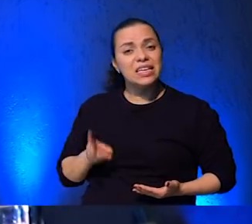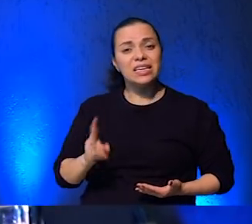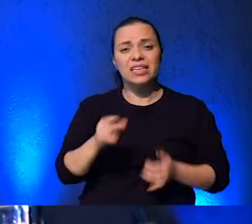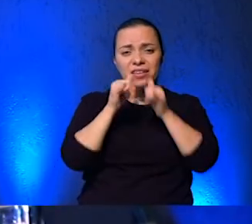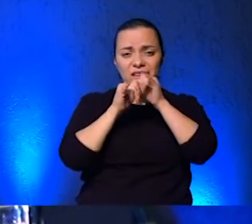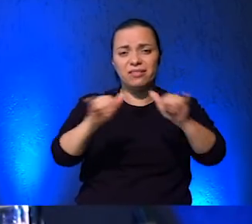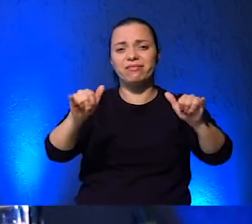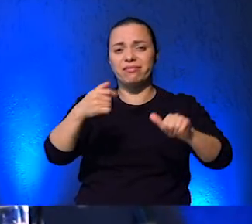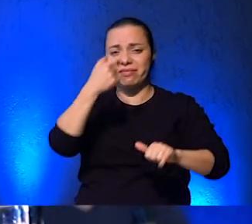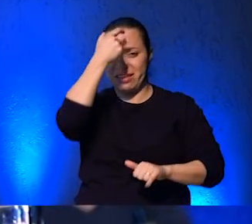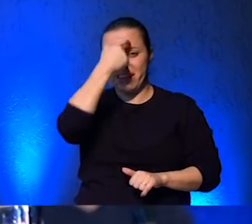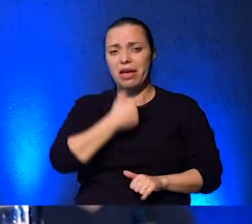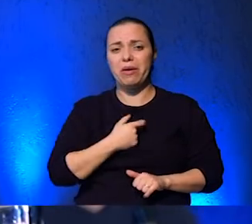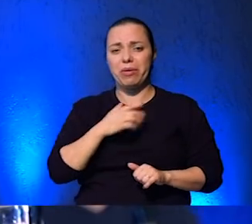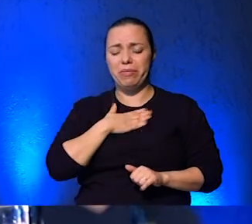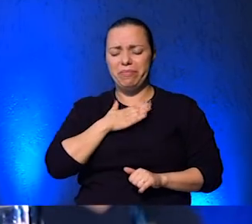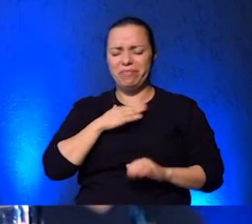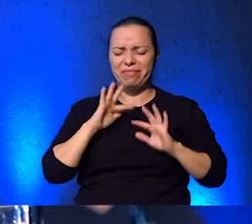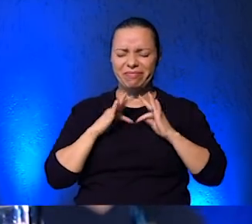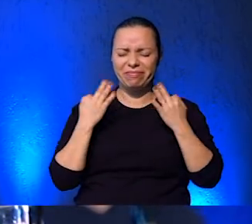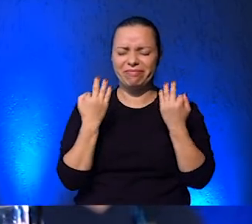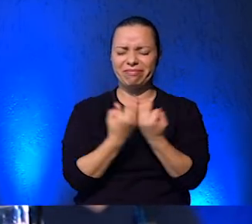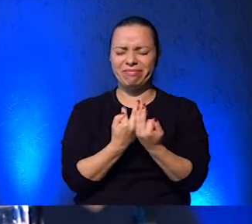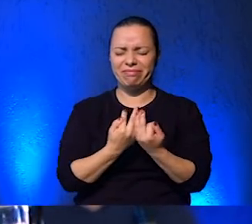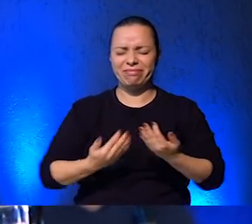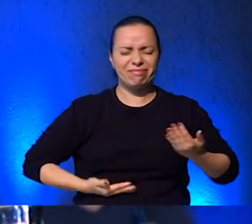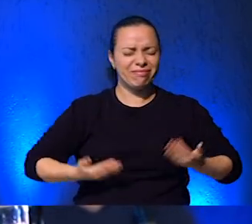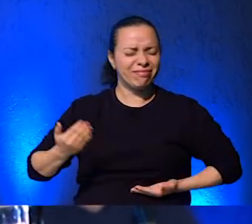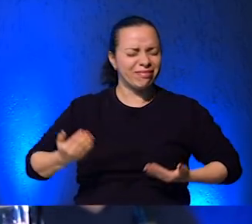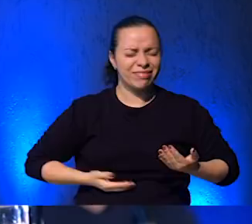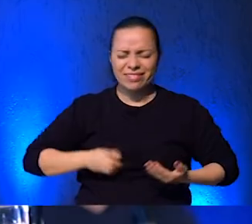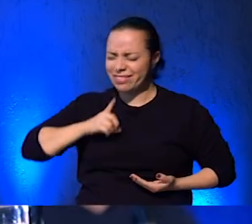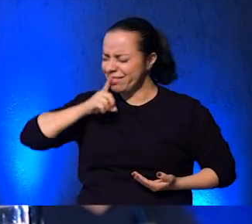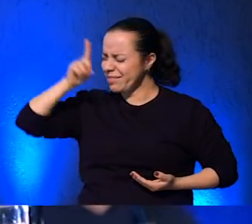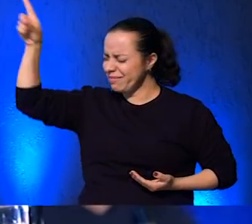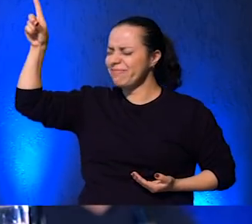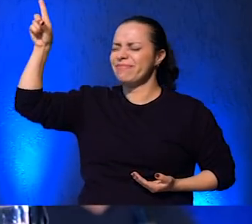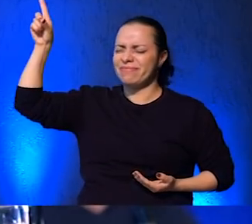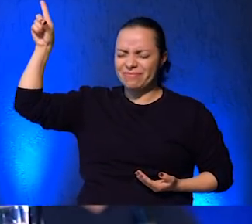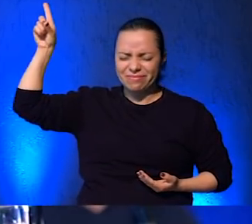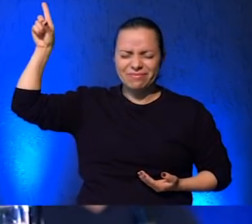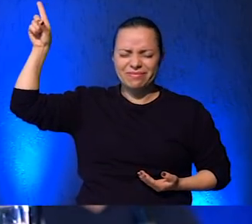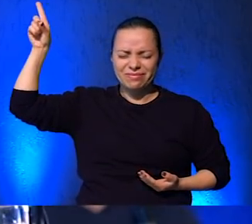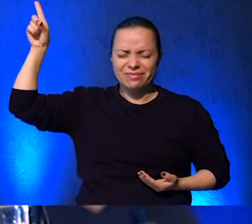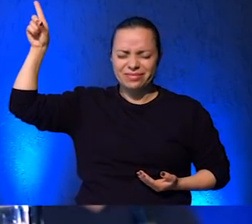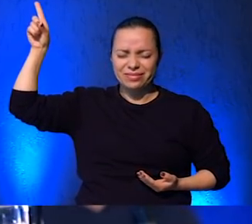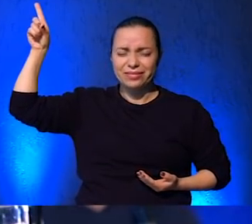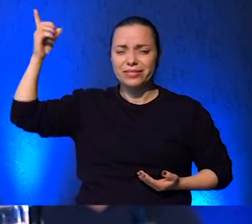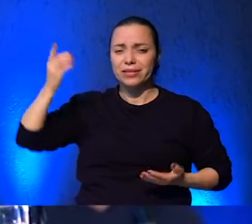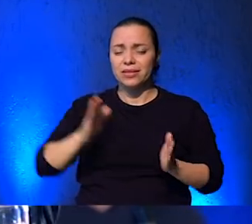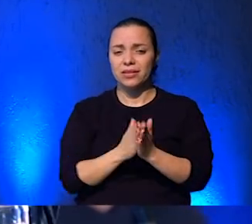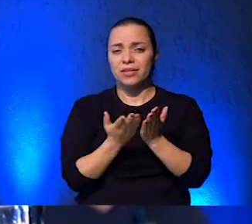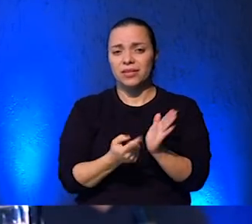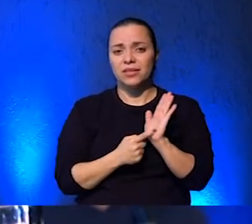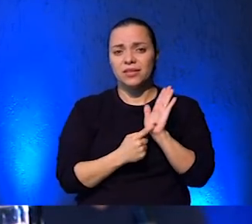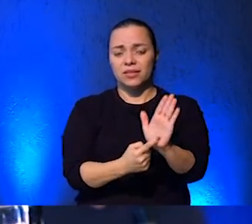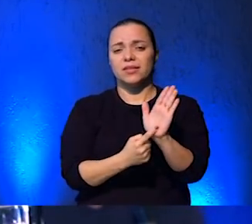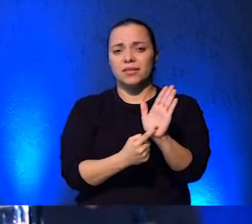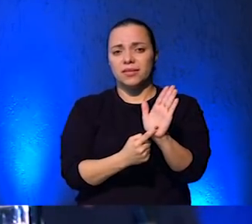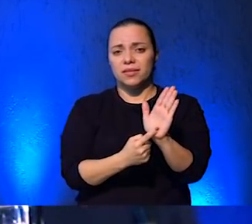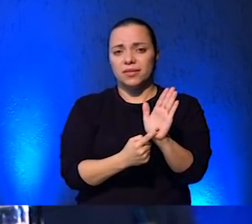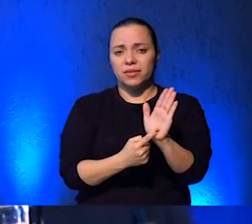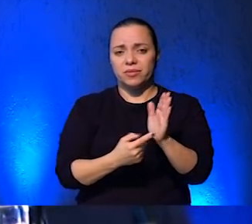a primeira menção na bíblia sobre josué era servo josué servo servo